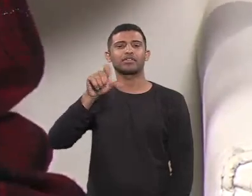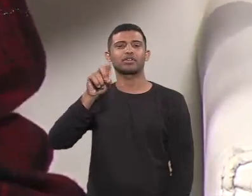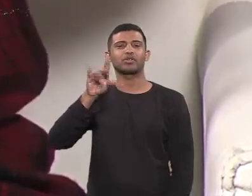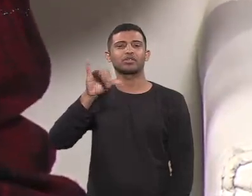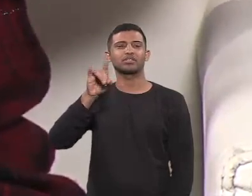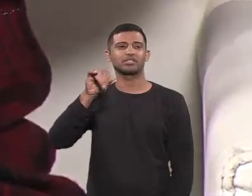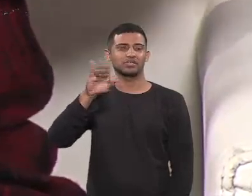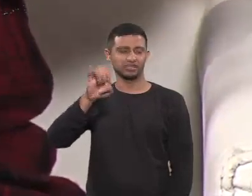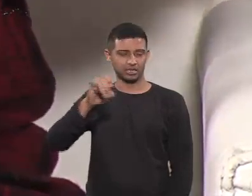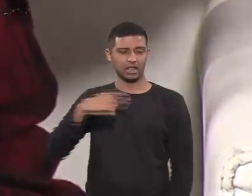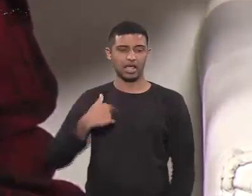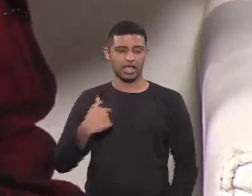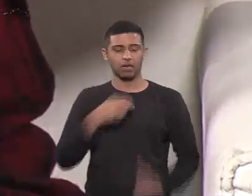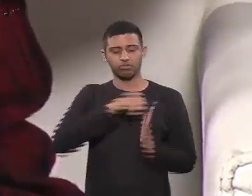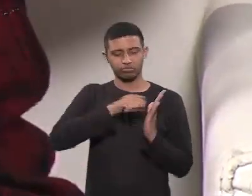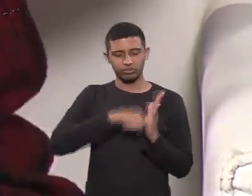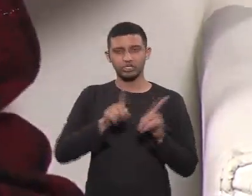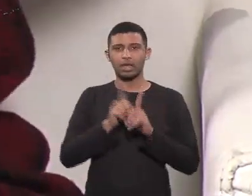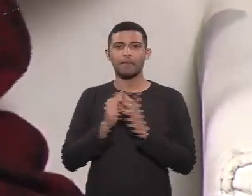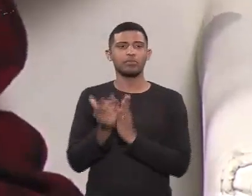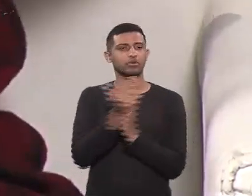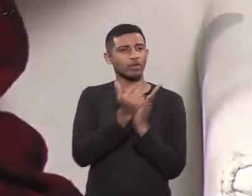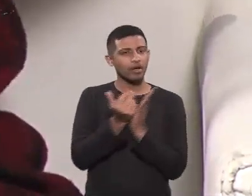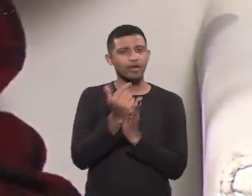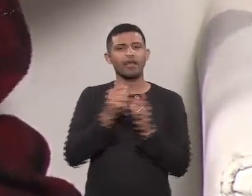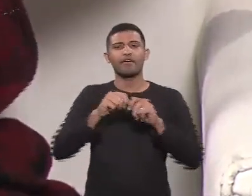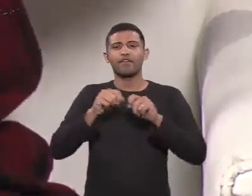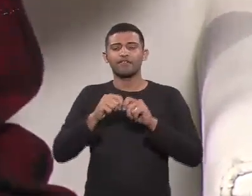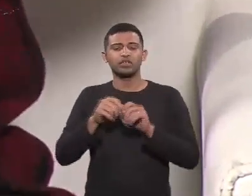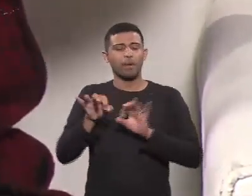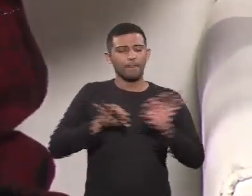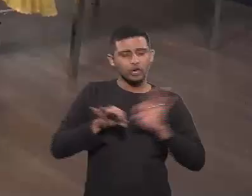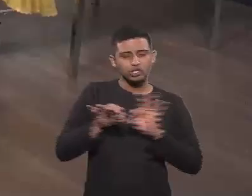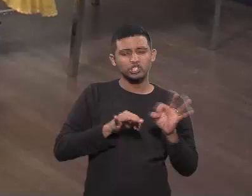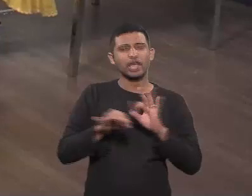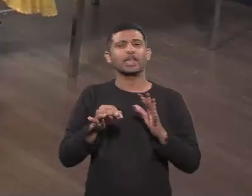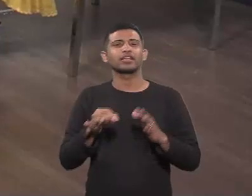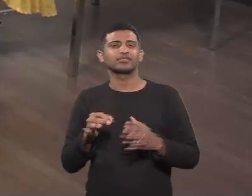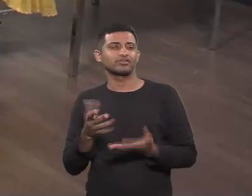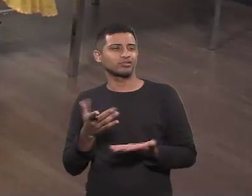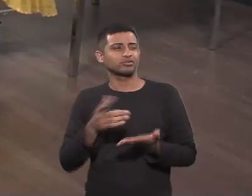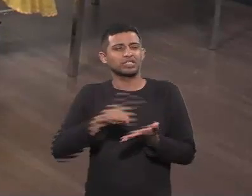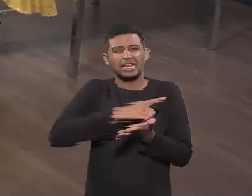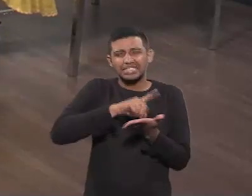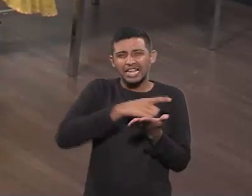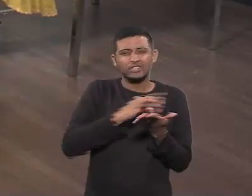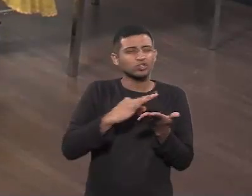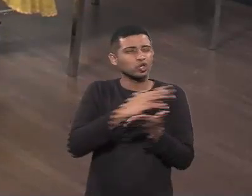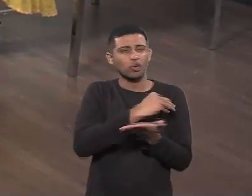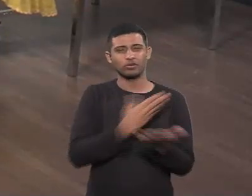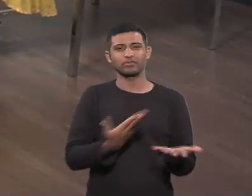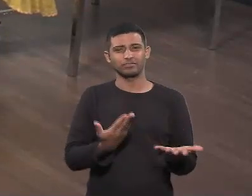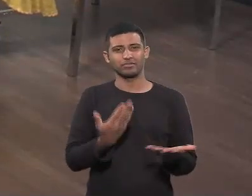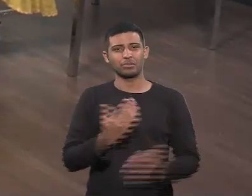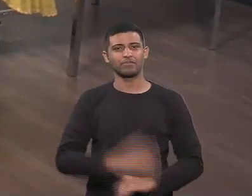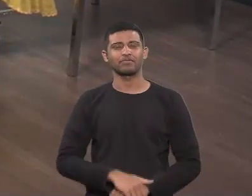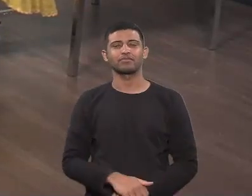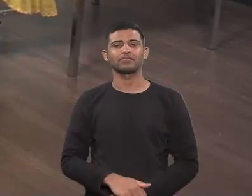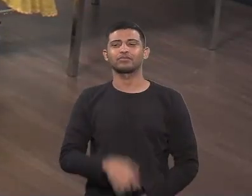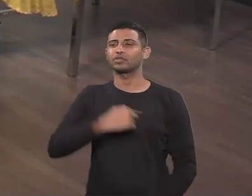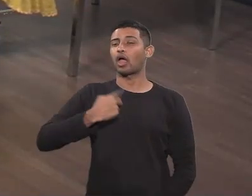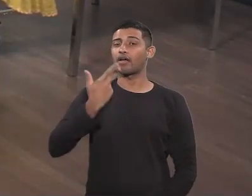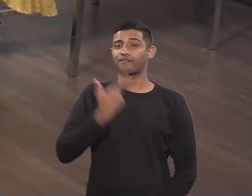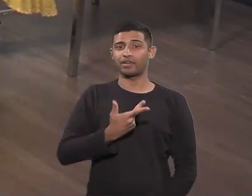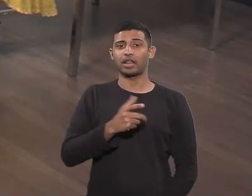trouxe, escreveu. Ilustrei, fiz projeto gráfico. Quer dizer, todinho seu. A gente estava falando, né,